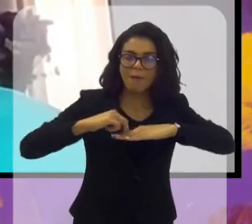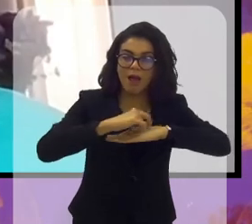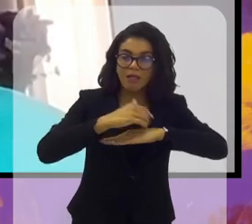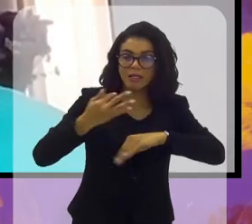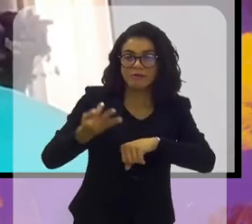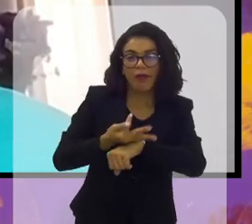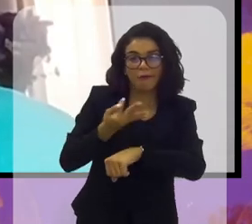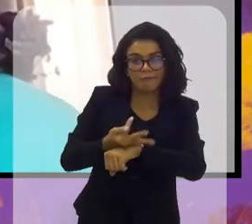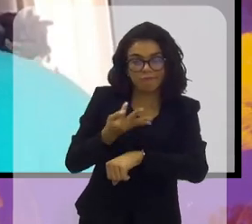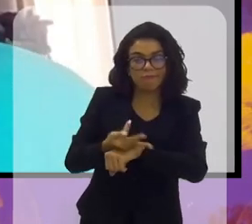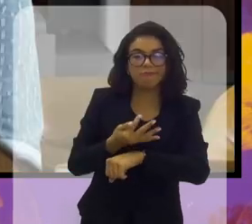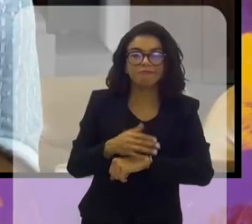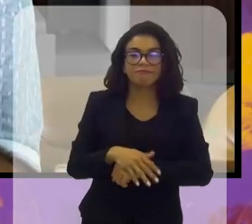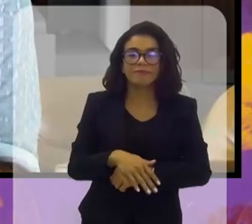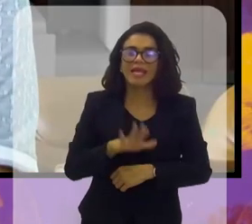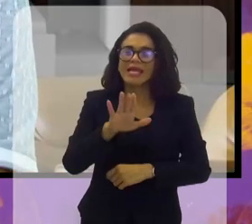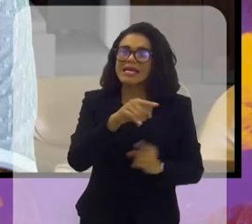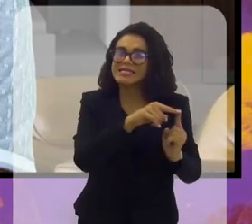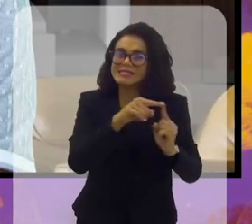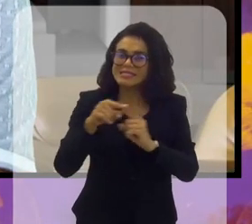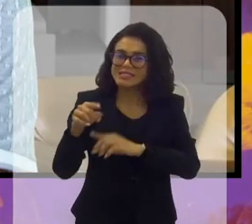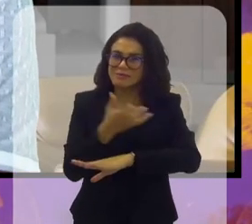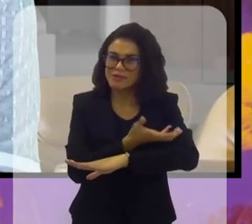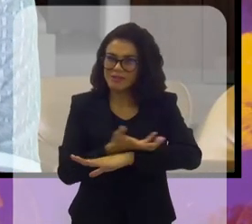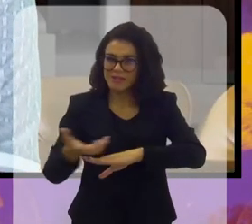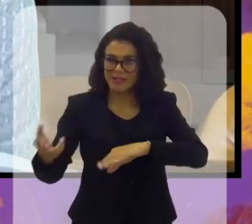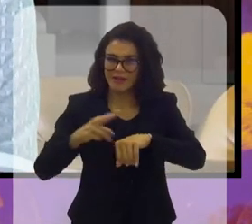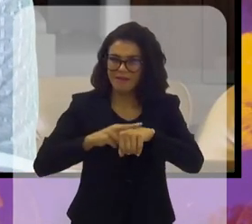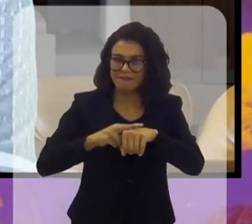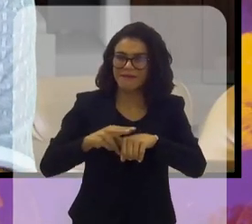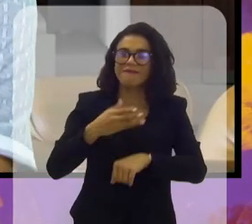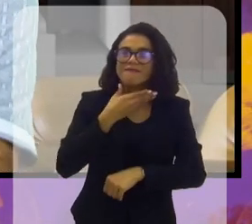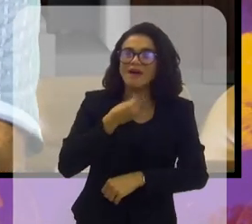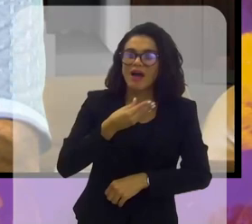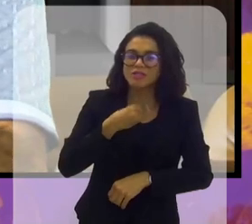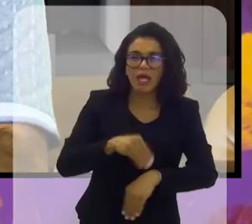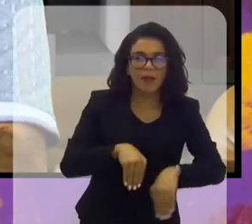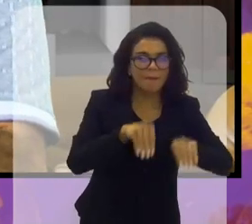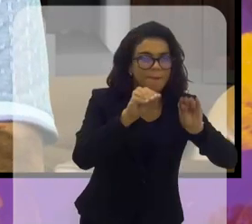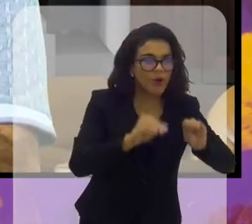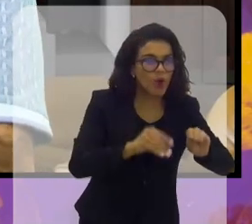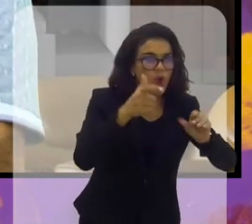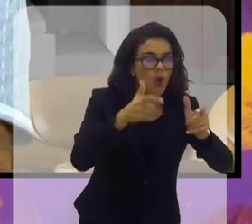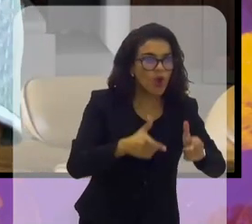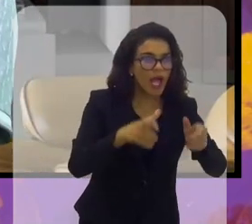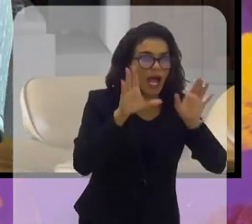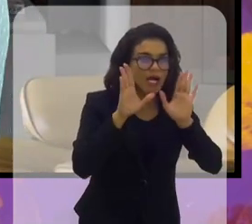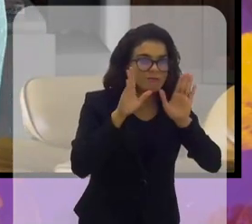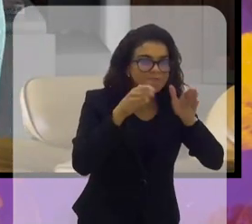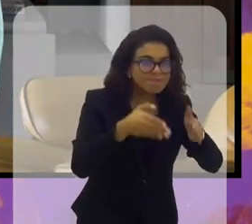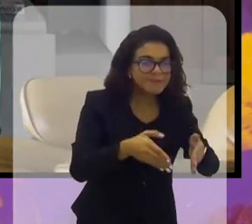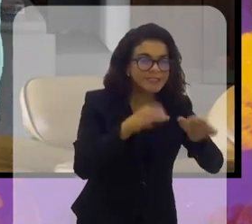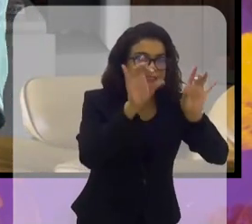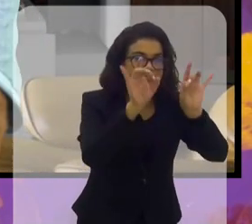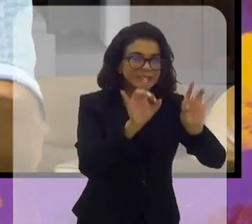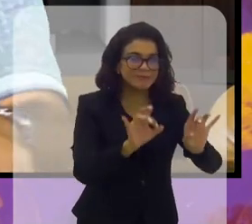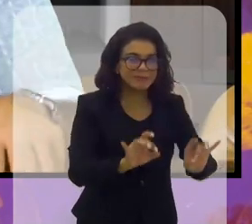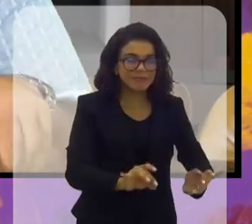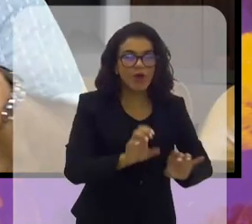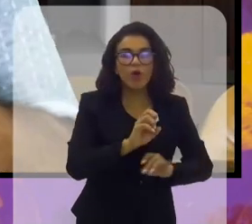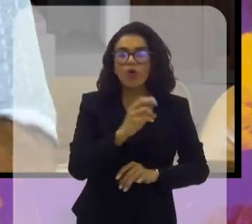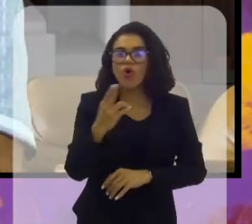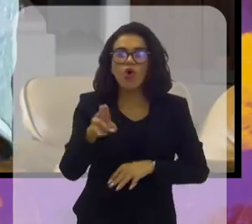resistência física do gramado. Claro, Agora, tem isso que ser. é esse tipo de grama artificial, ele é colocado em determinado local ou